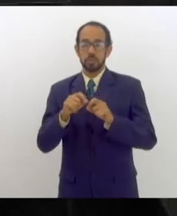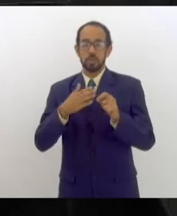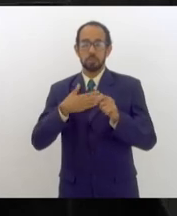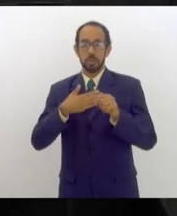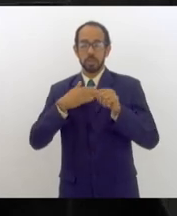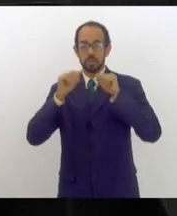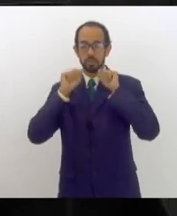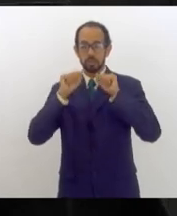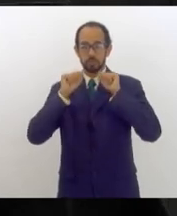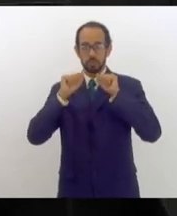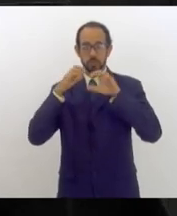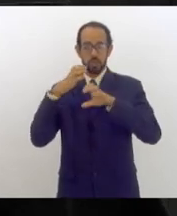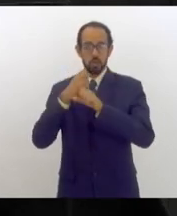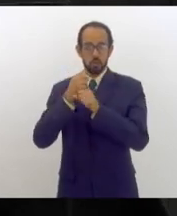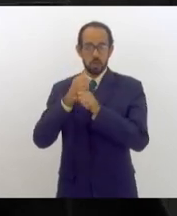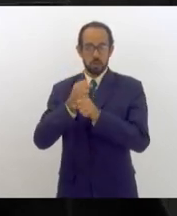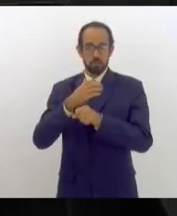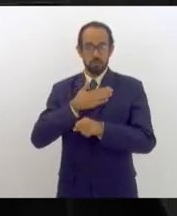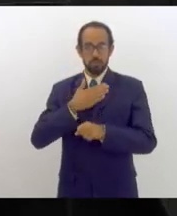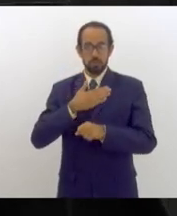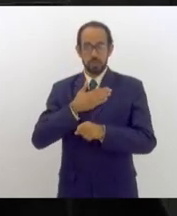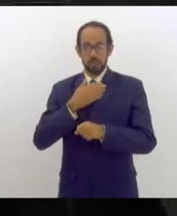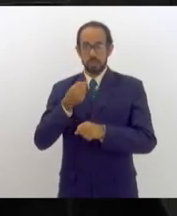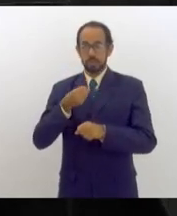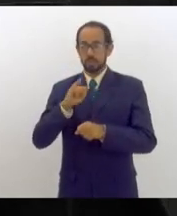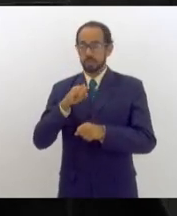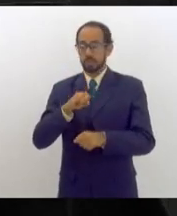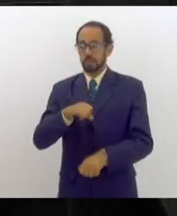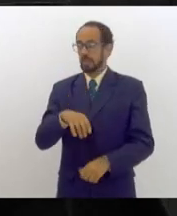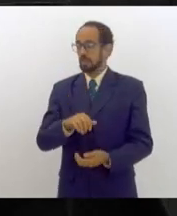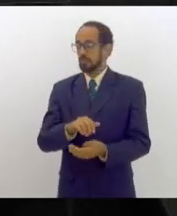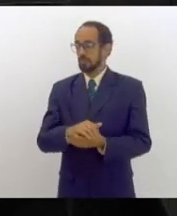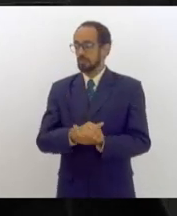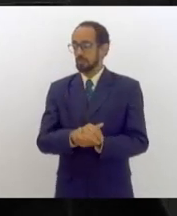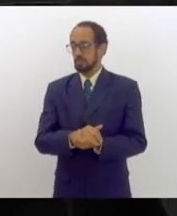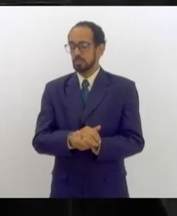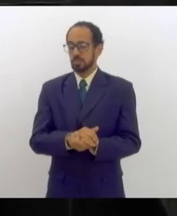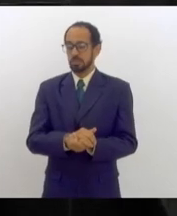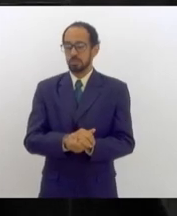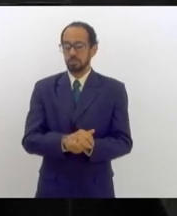Assessoria me calculasse se a gente tivesse direito